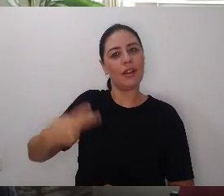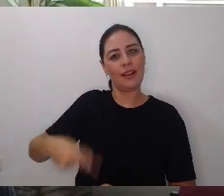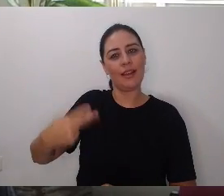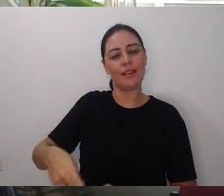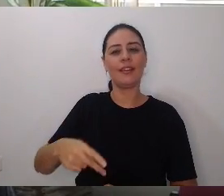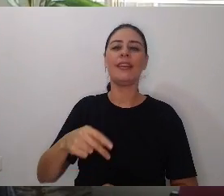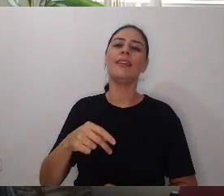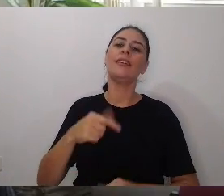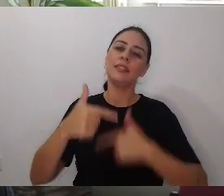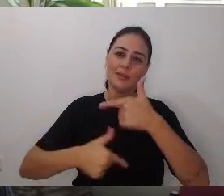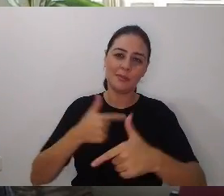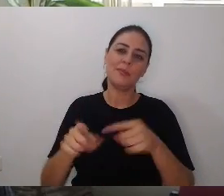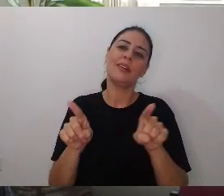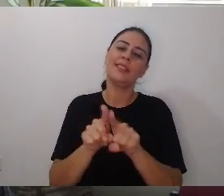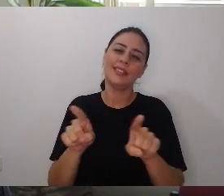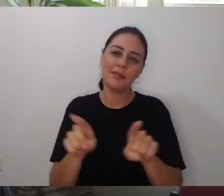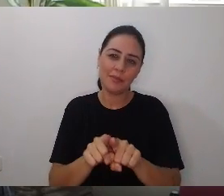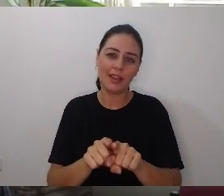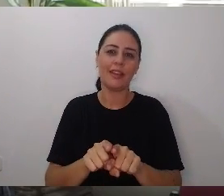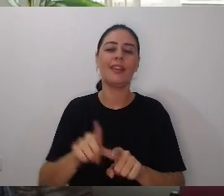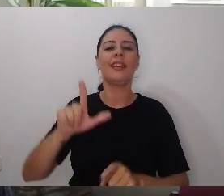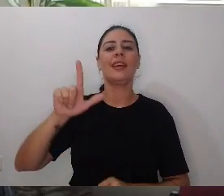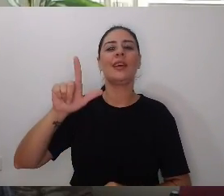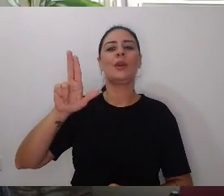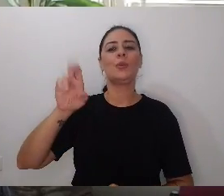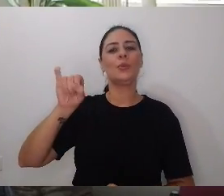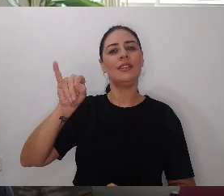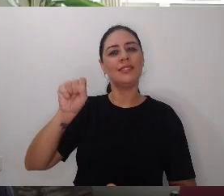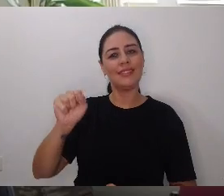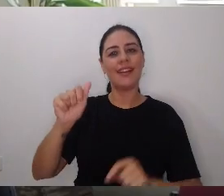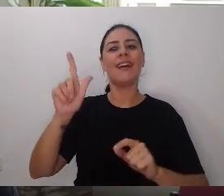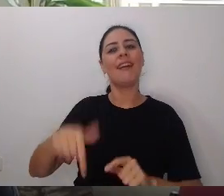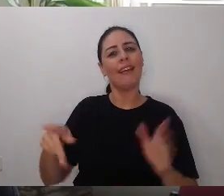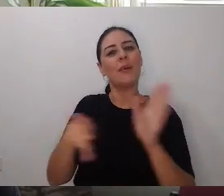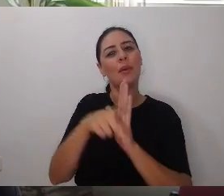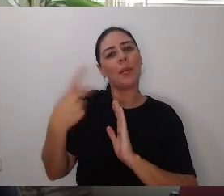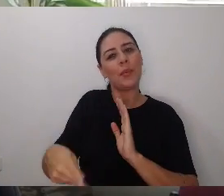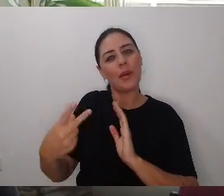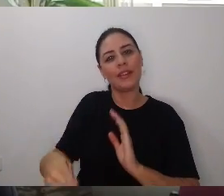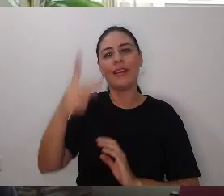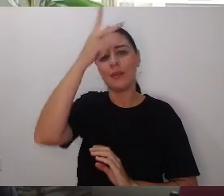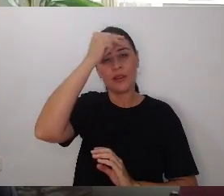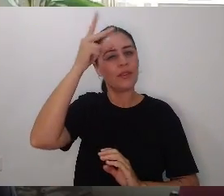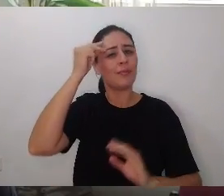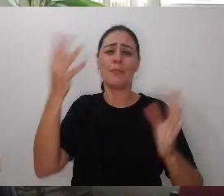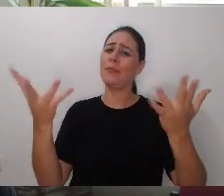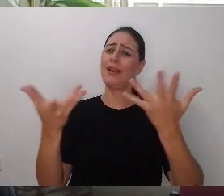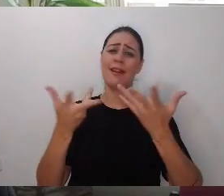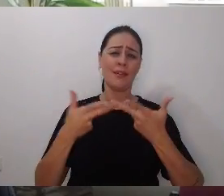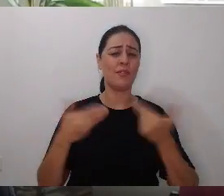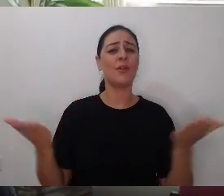no Centro de Especialidades Terapêuticas, o SET. Então, a Luísa, que é da nossa casa, que é uma profissional